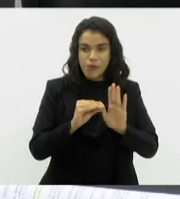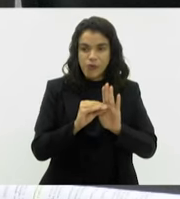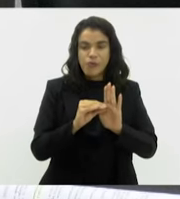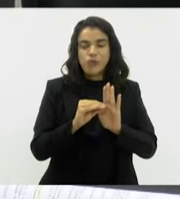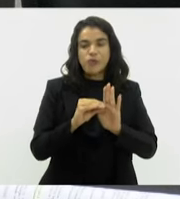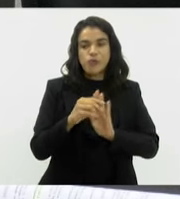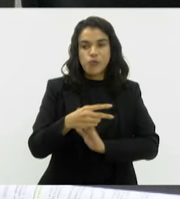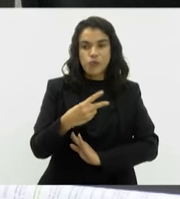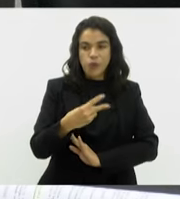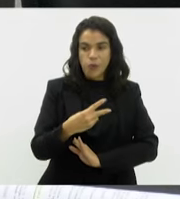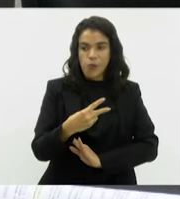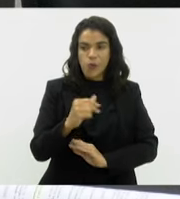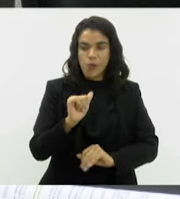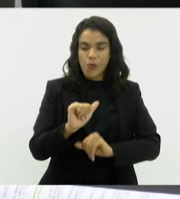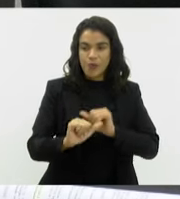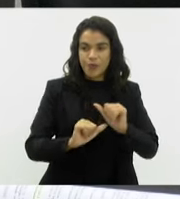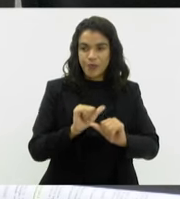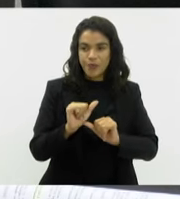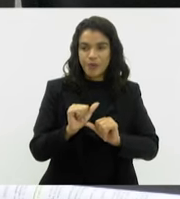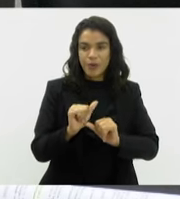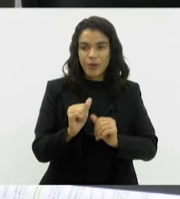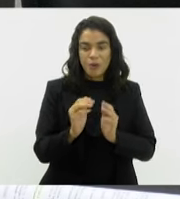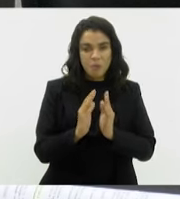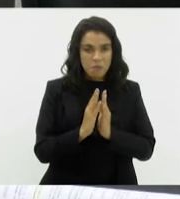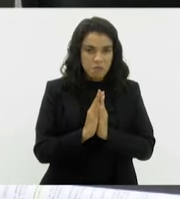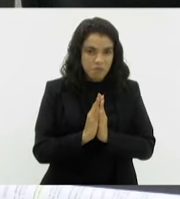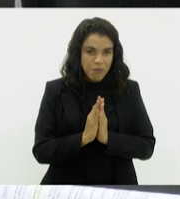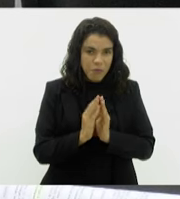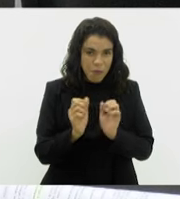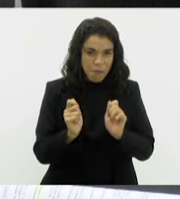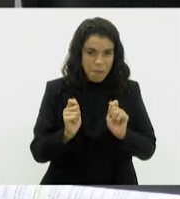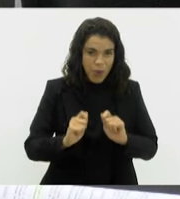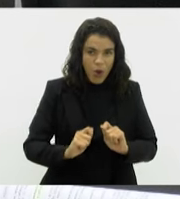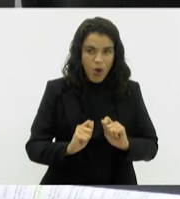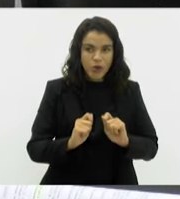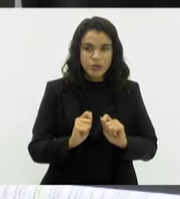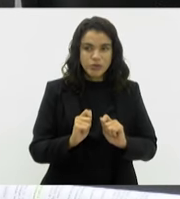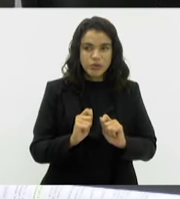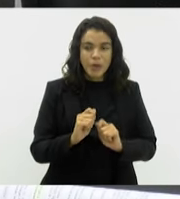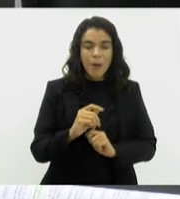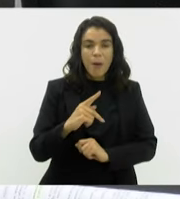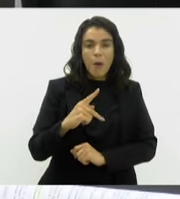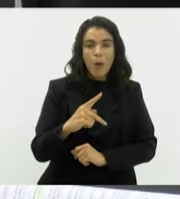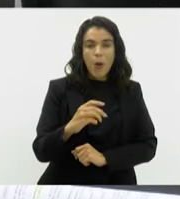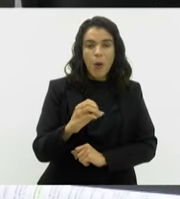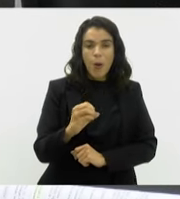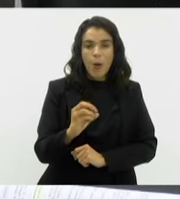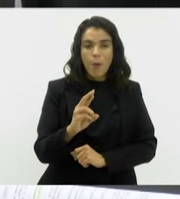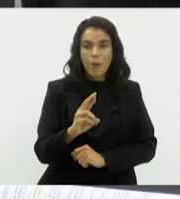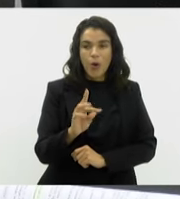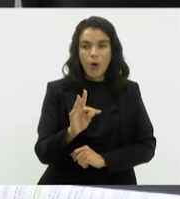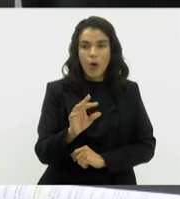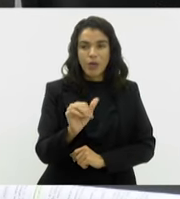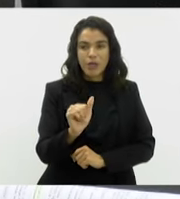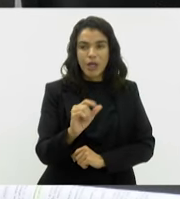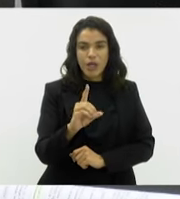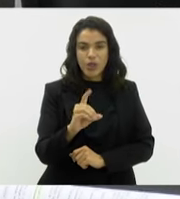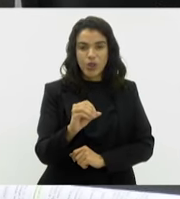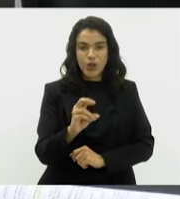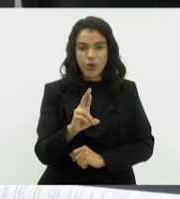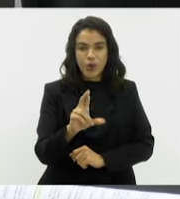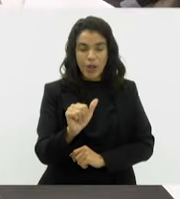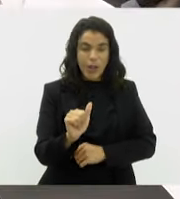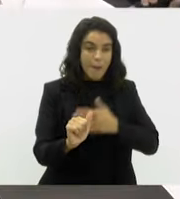modificativa. Aí só pedir atenção de Vossa Excelência se puder tirar o portador, até no artigo 1º. Manteve. É, pessoa.